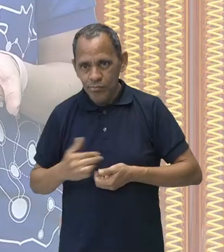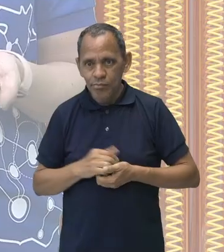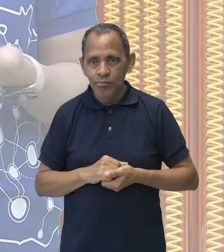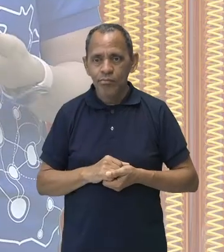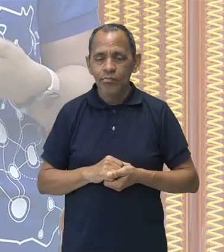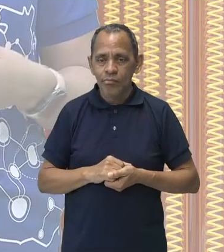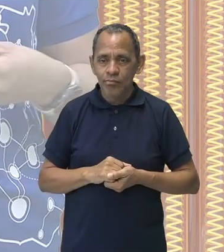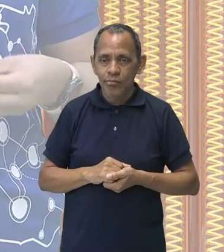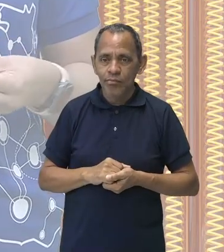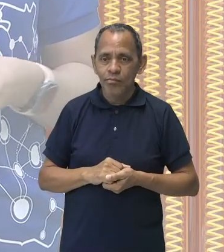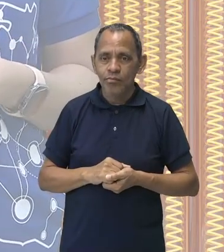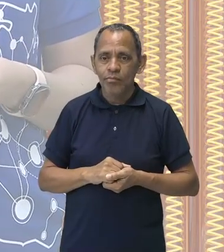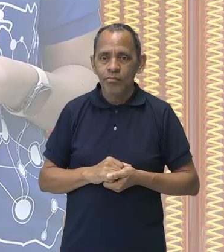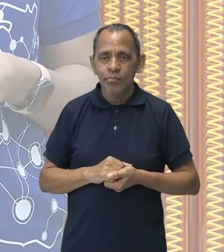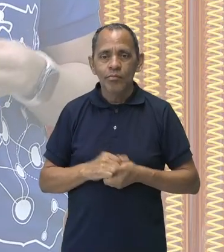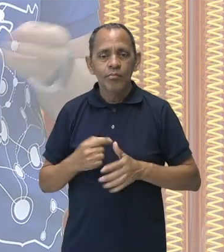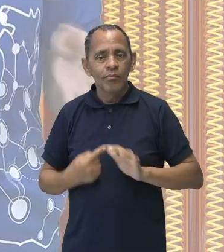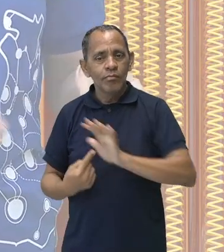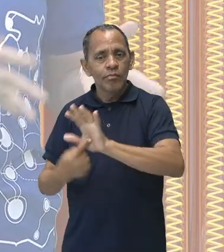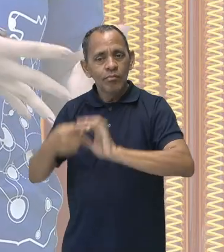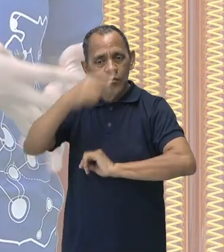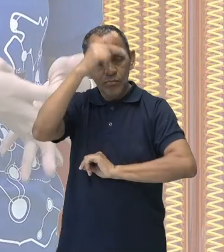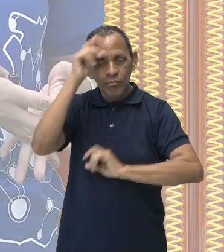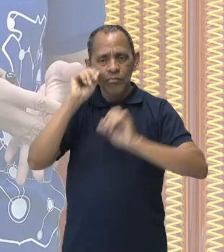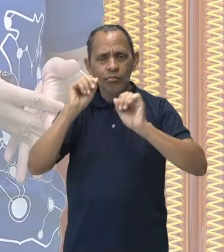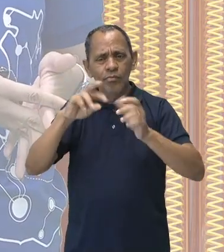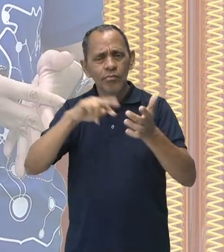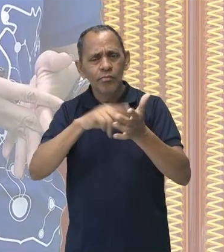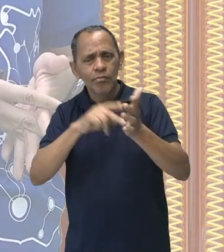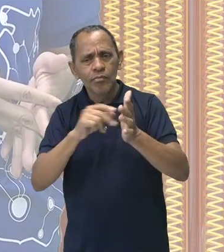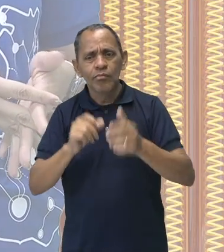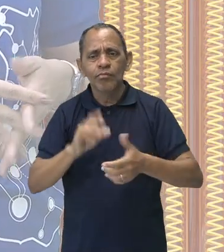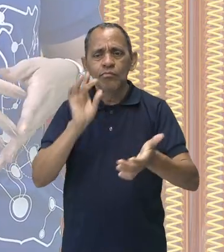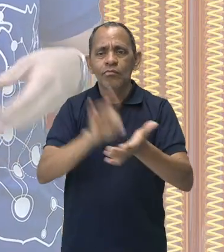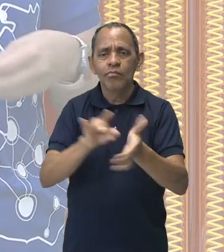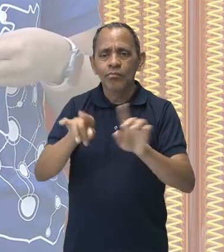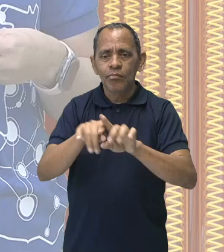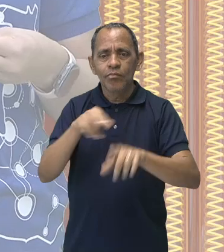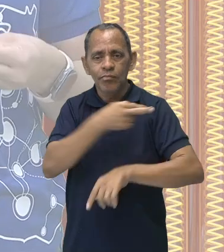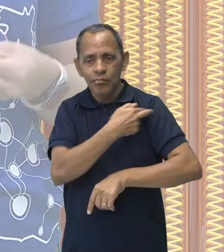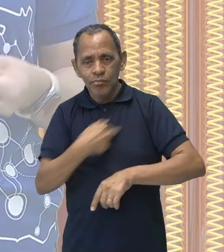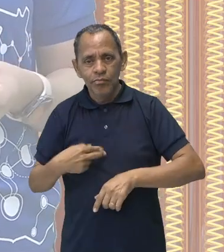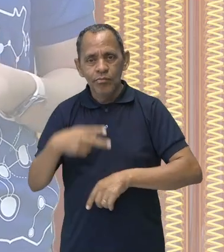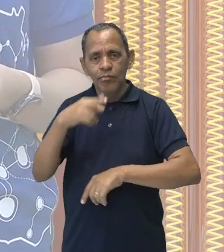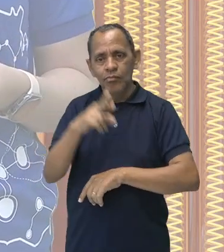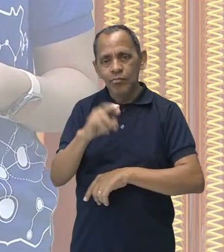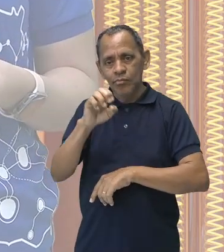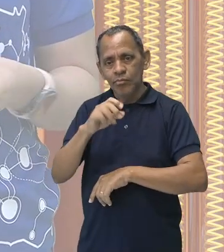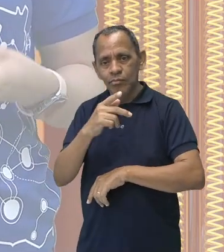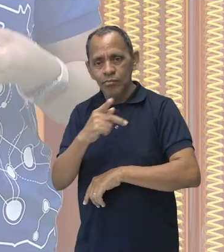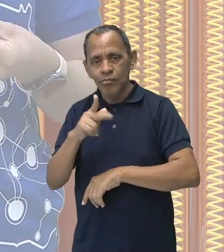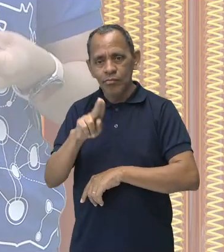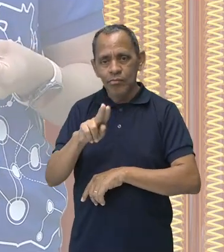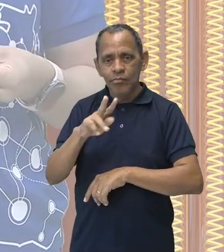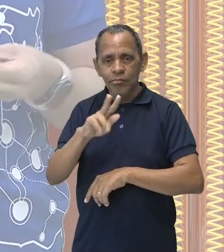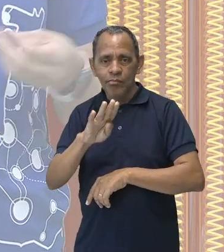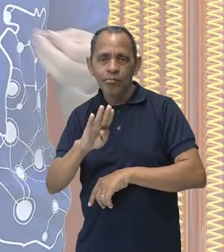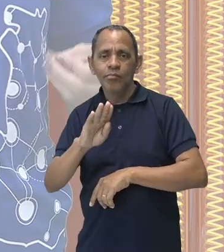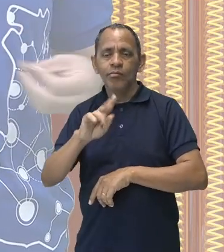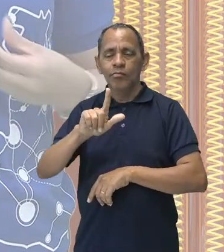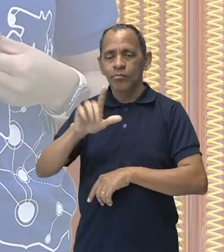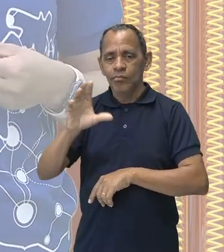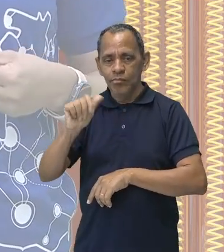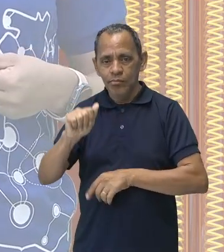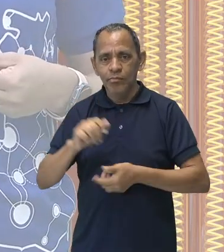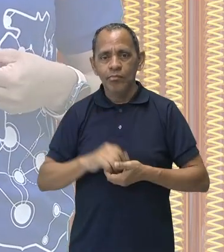de república. Ele vai mostrar para as pessoas o que seria de fato a república, o que vai mudar, né, na vida das pessoas